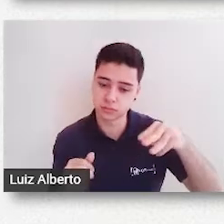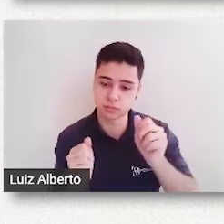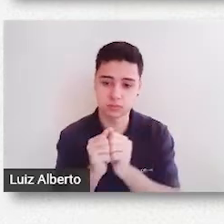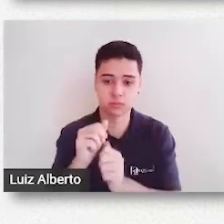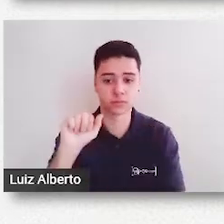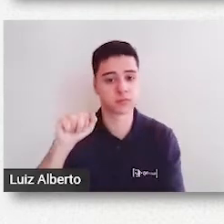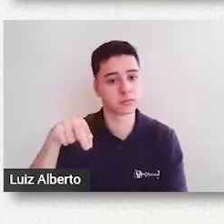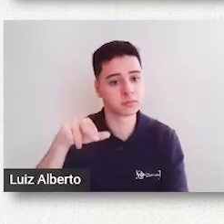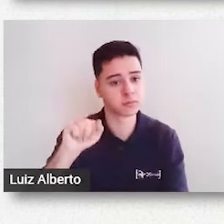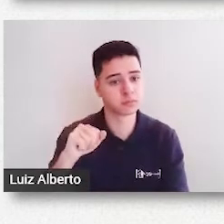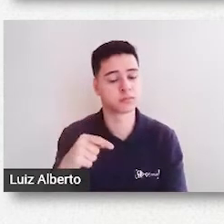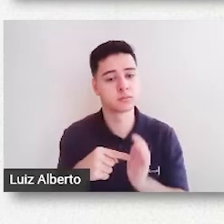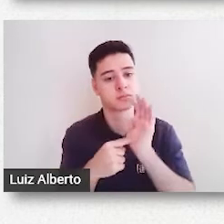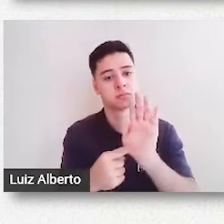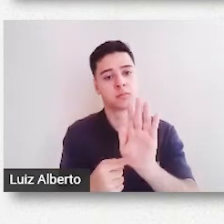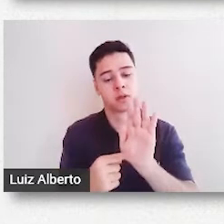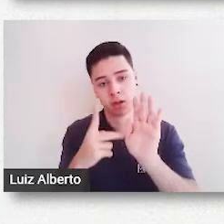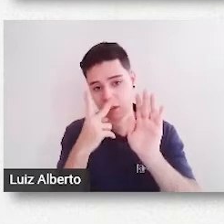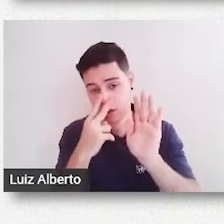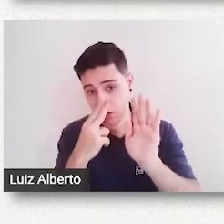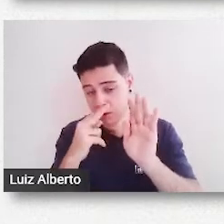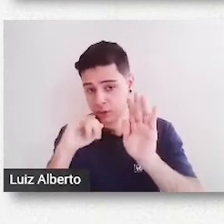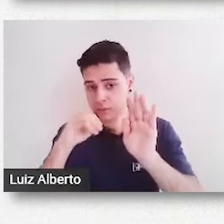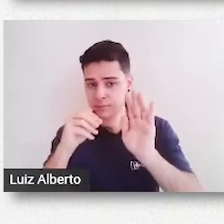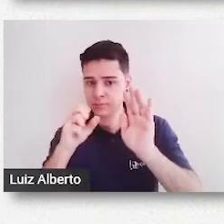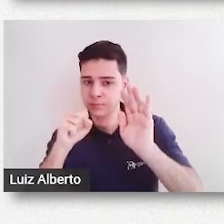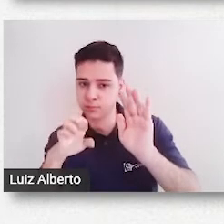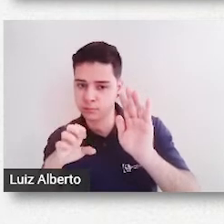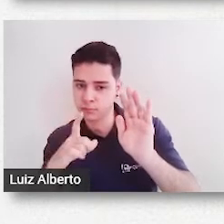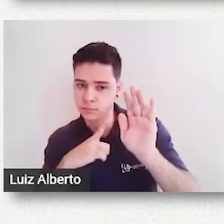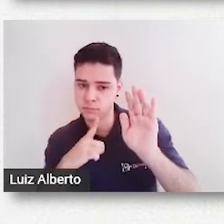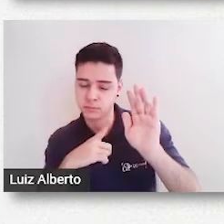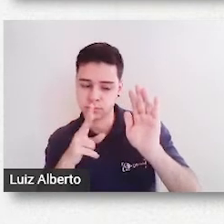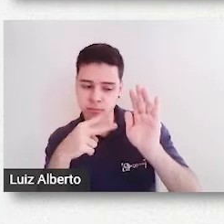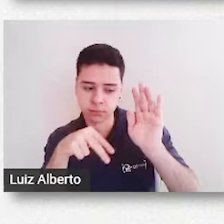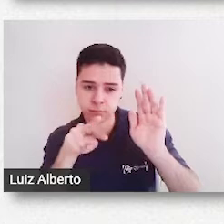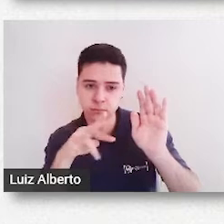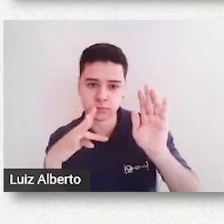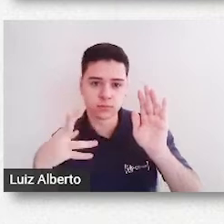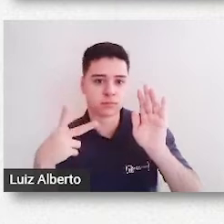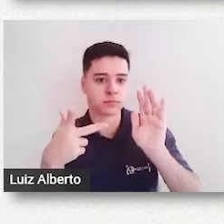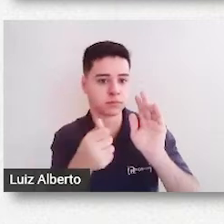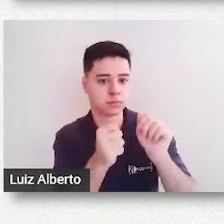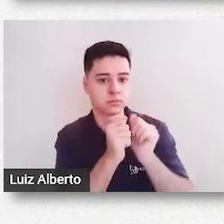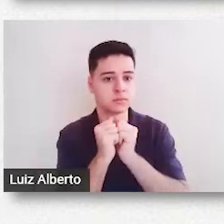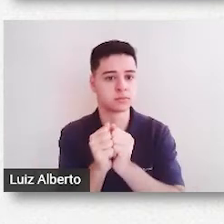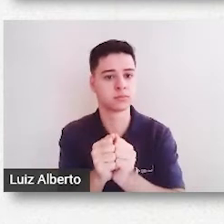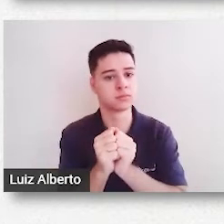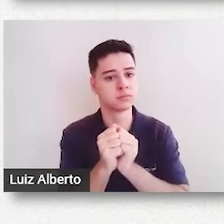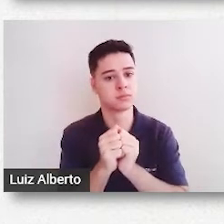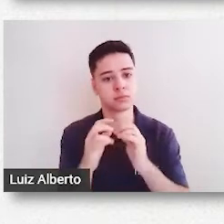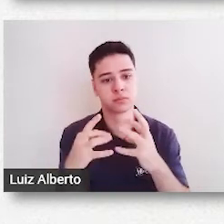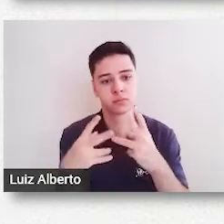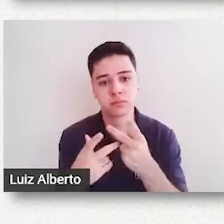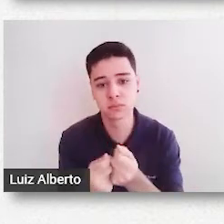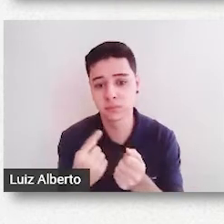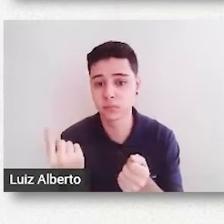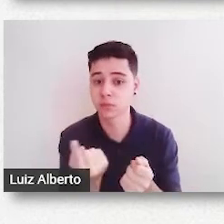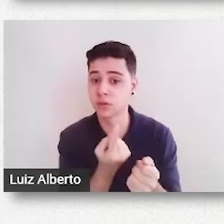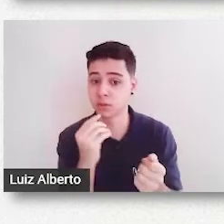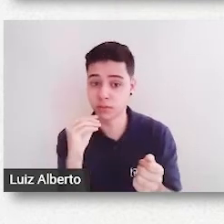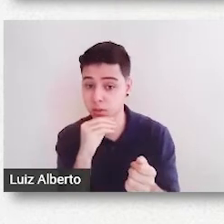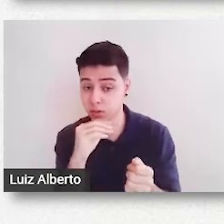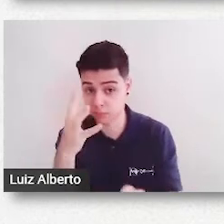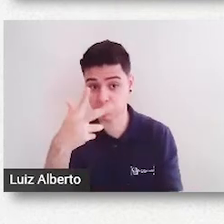um pouco parecido com José. Né? Tem uma analogia aí também com botas, nós vamos ver melhor.